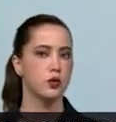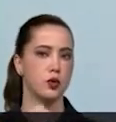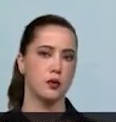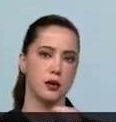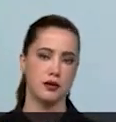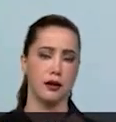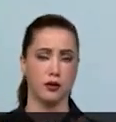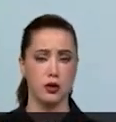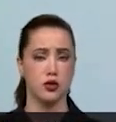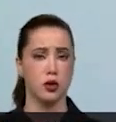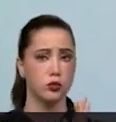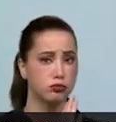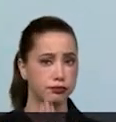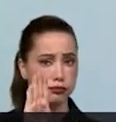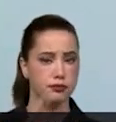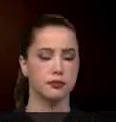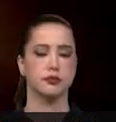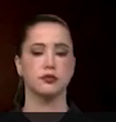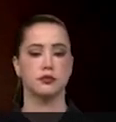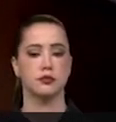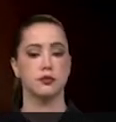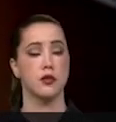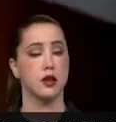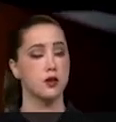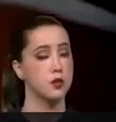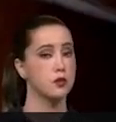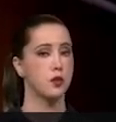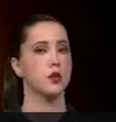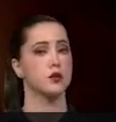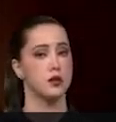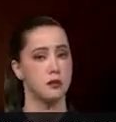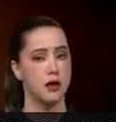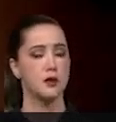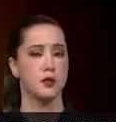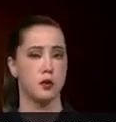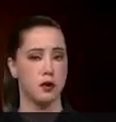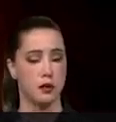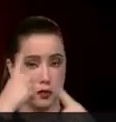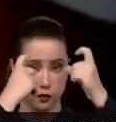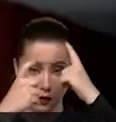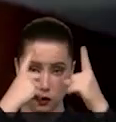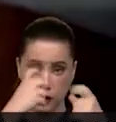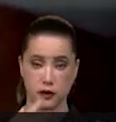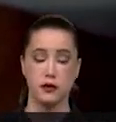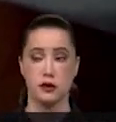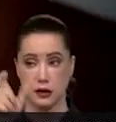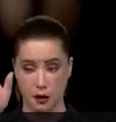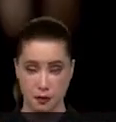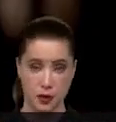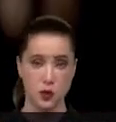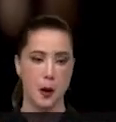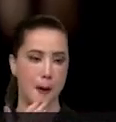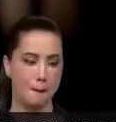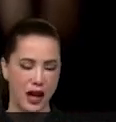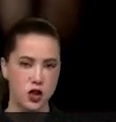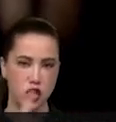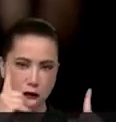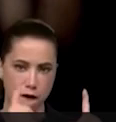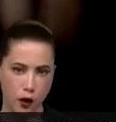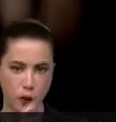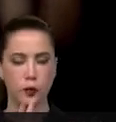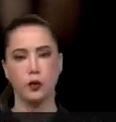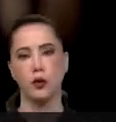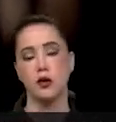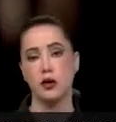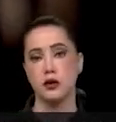quanto elas estão mais vulneráveis a esse tipo de violência, ou seja, de alguém que pede a elas,